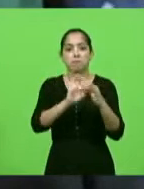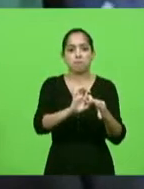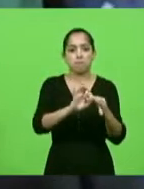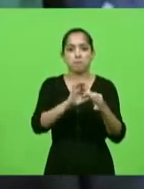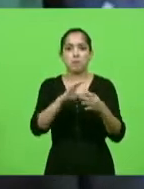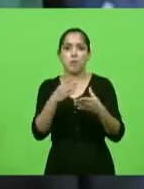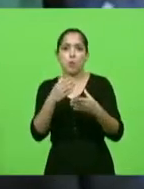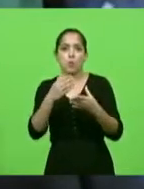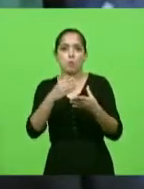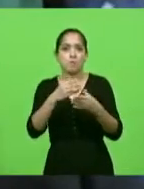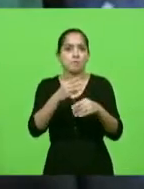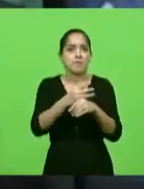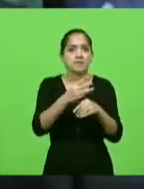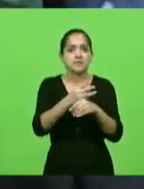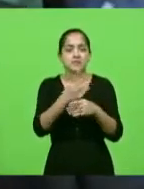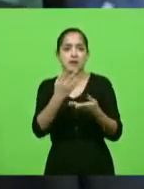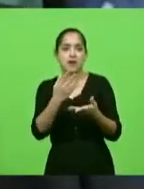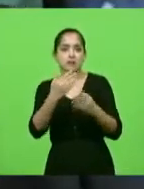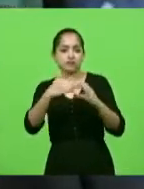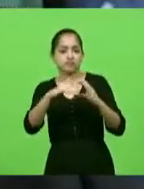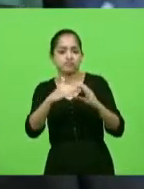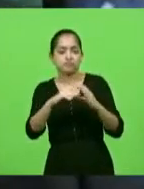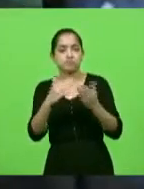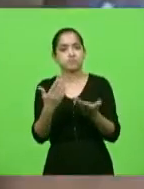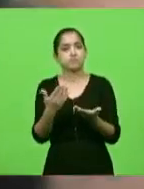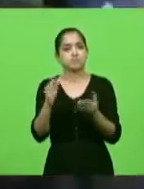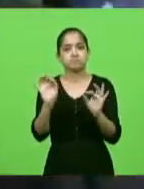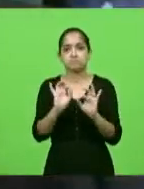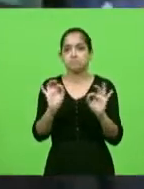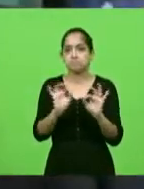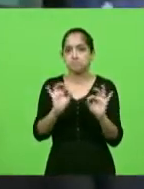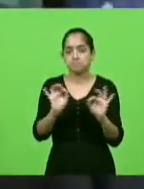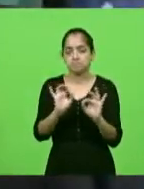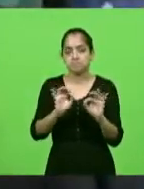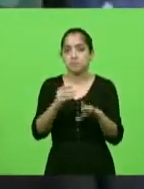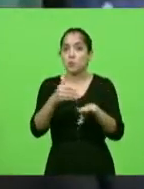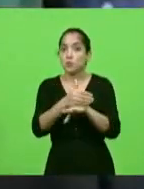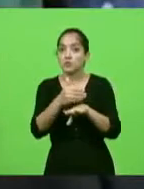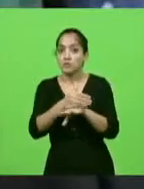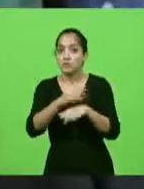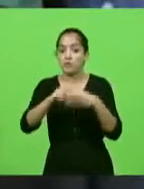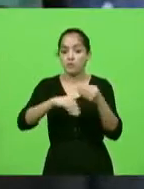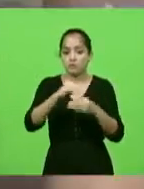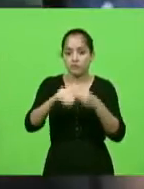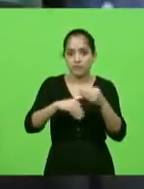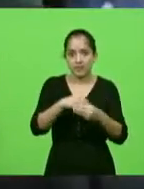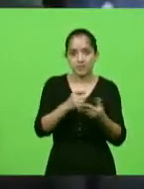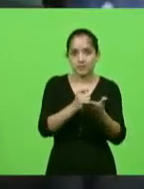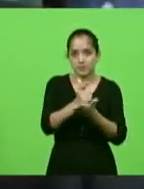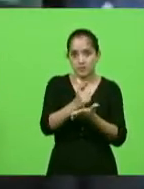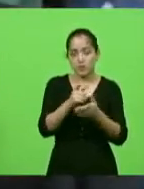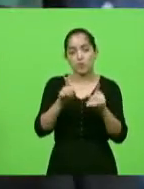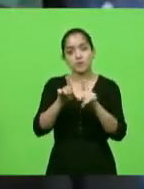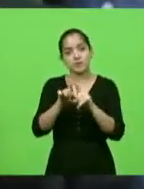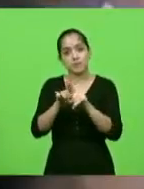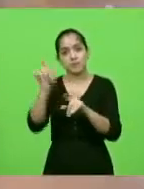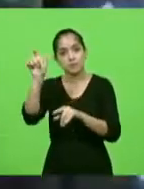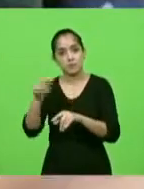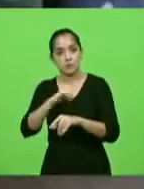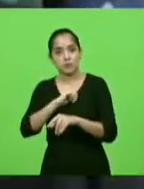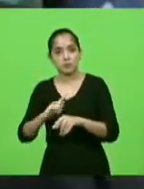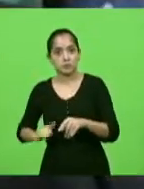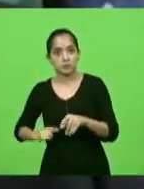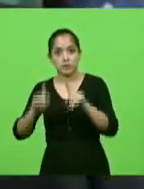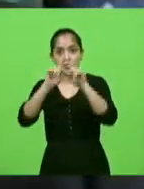mensagem trocada entre o governador Carlos Moisés da Silva e os empresários envolvidos na compra em questão, ou mesmo entre o governador e